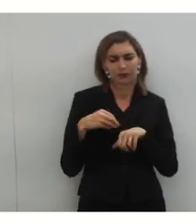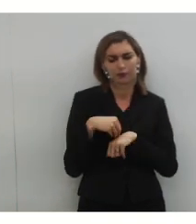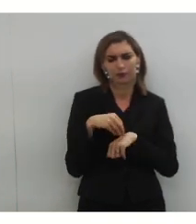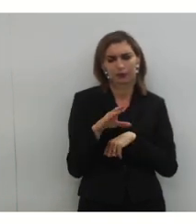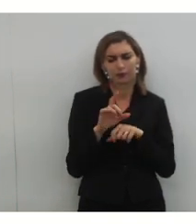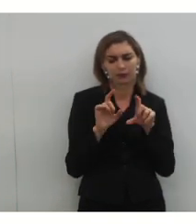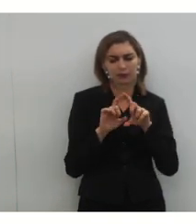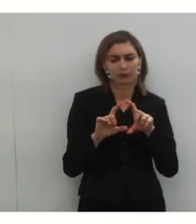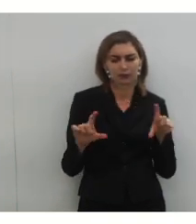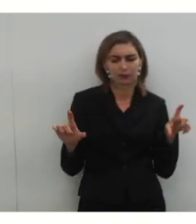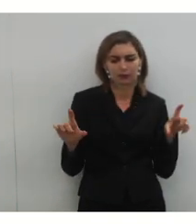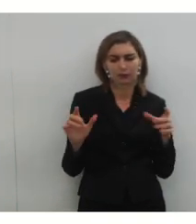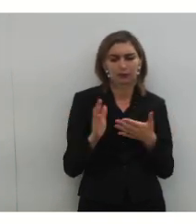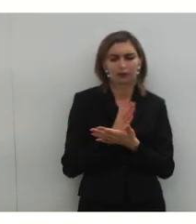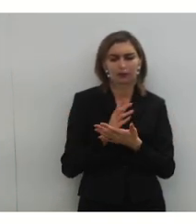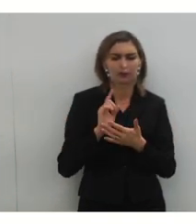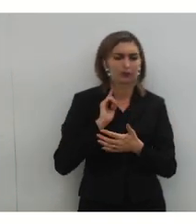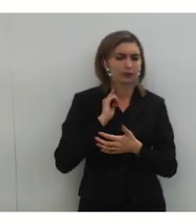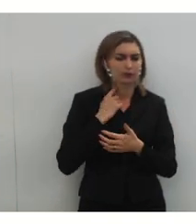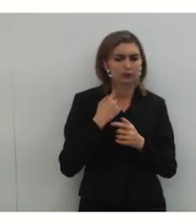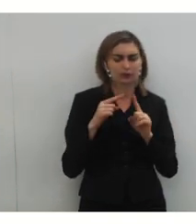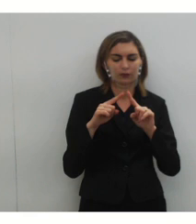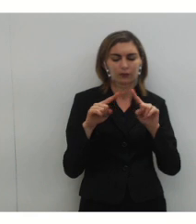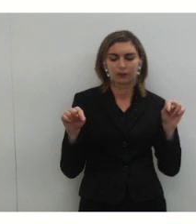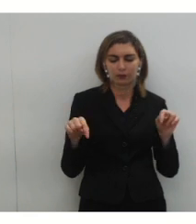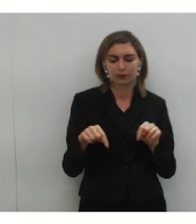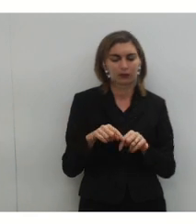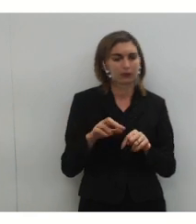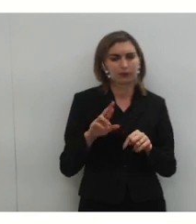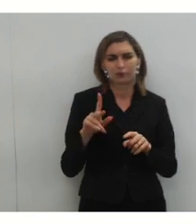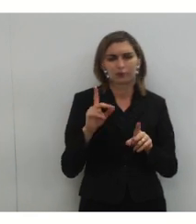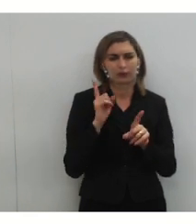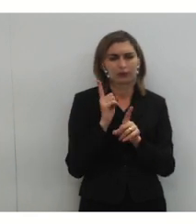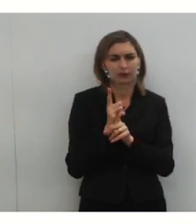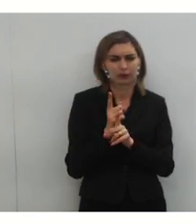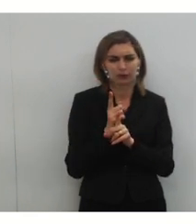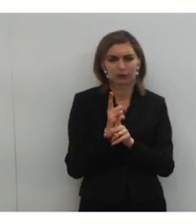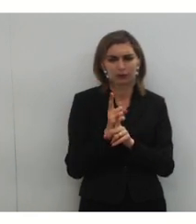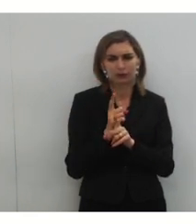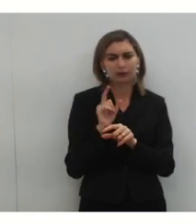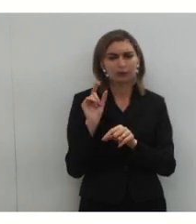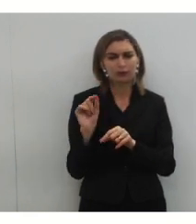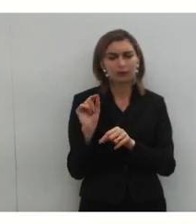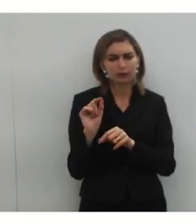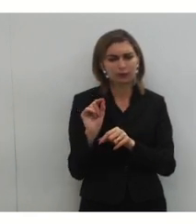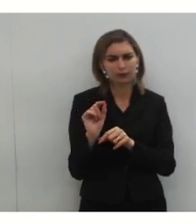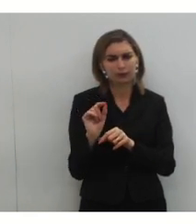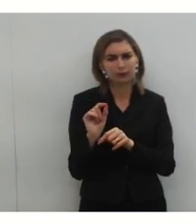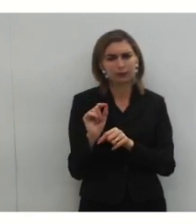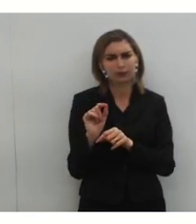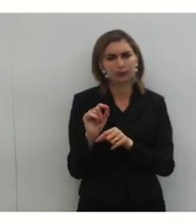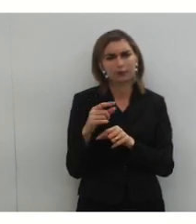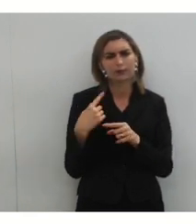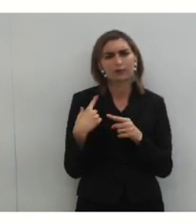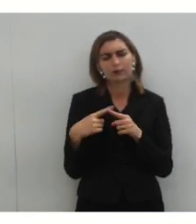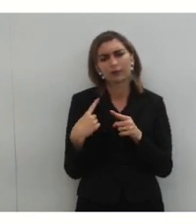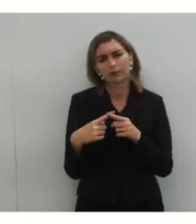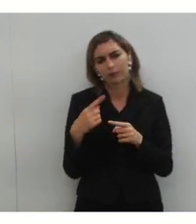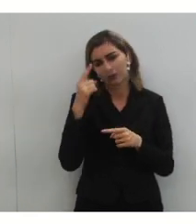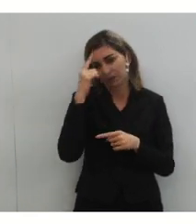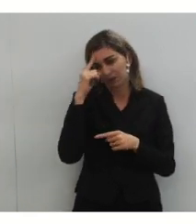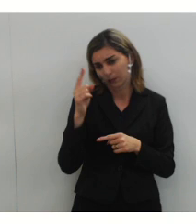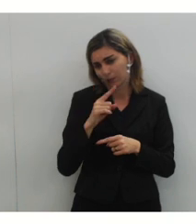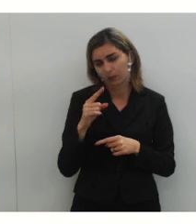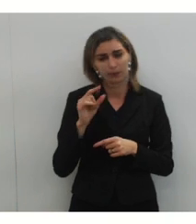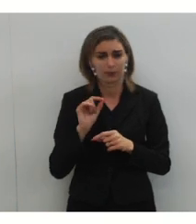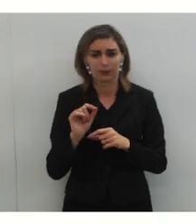Essa frase, alguém sujou a sala, não se identificou especificamente quem foi, ou porque não se sabe quem foi